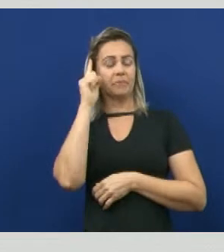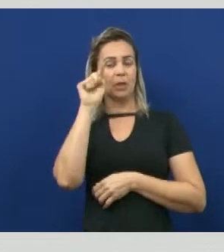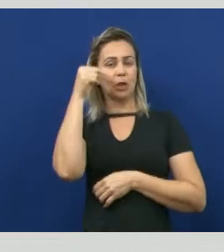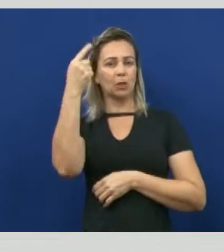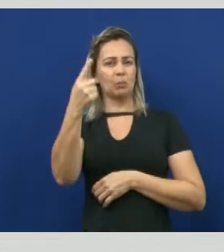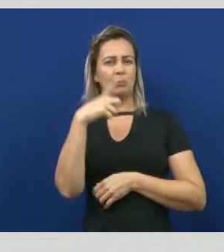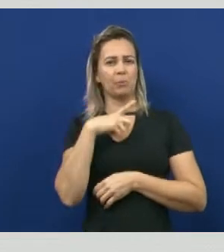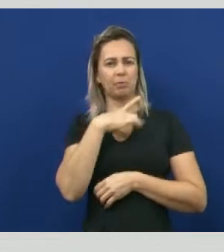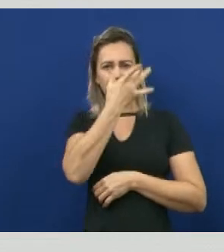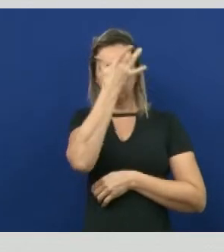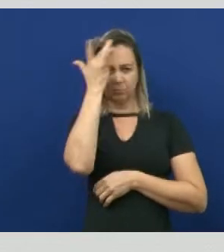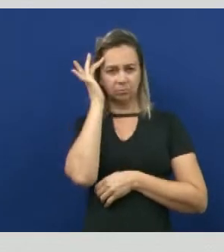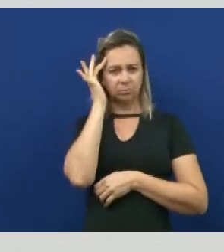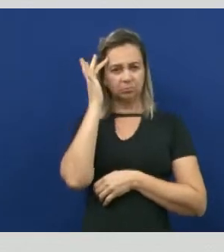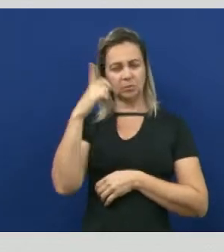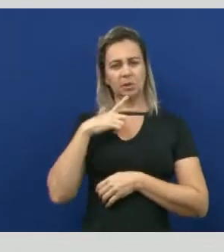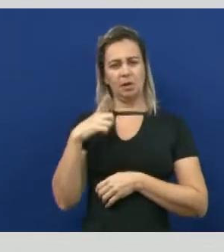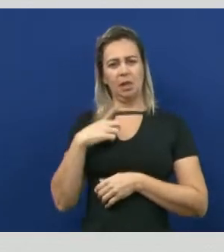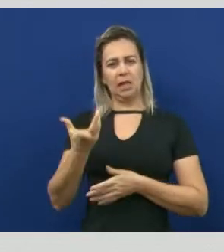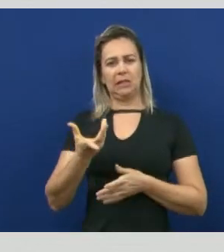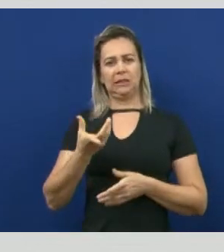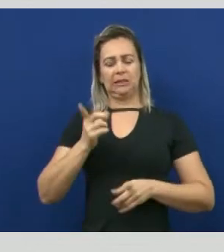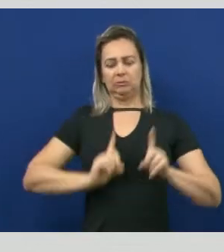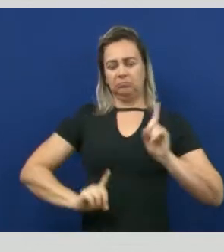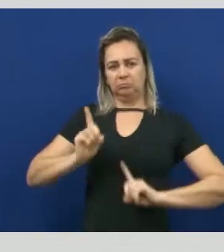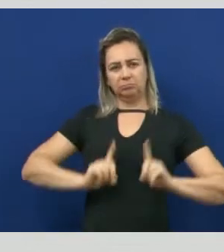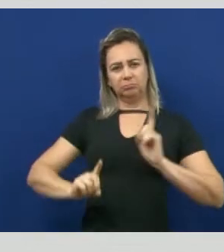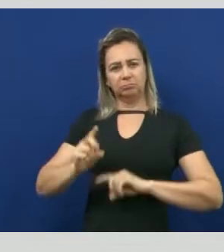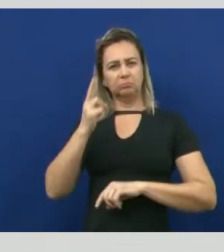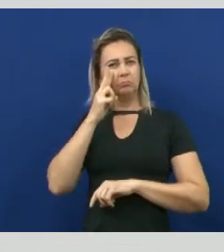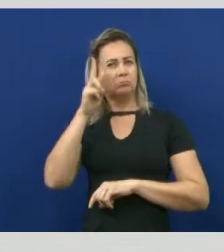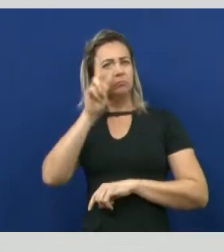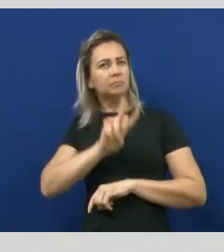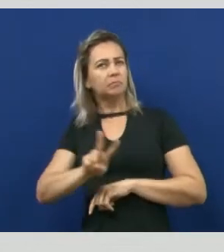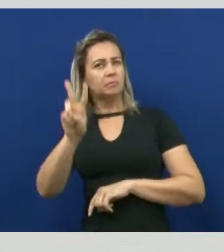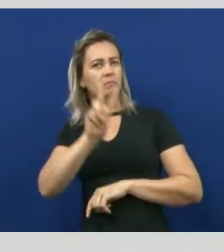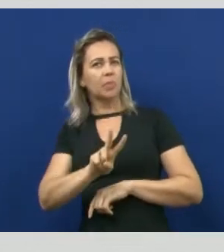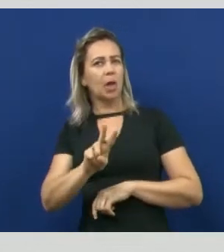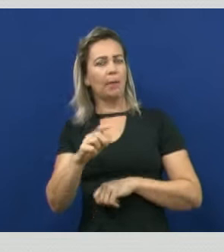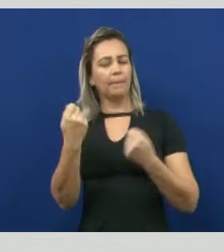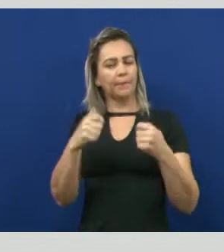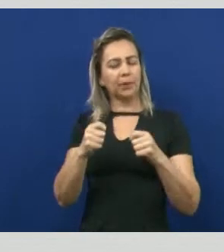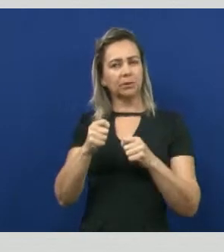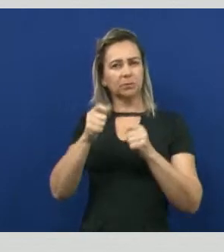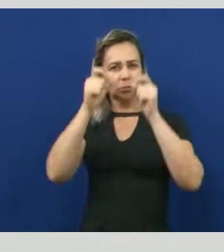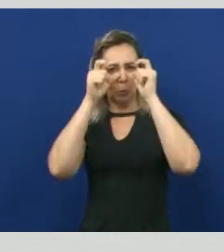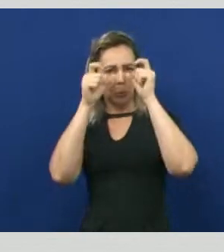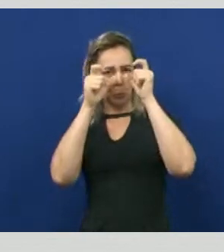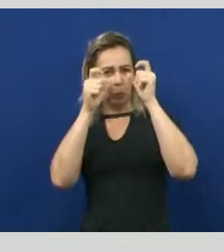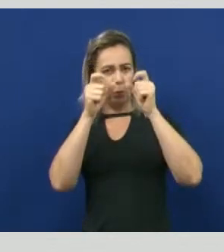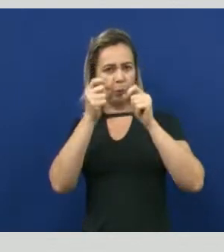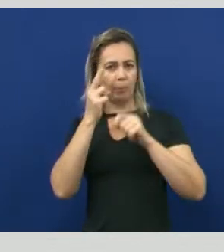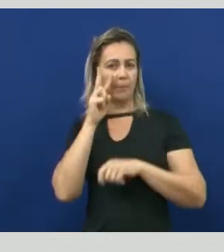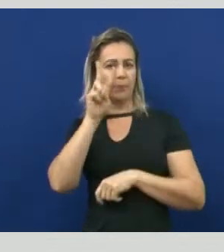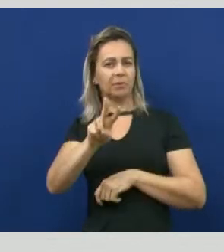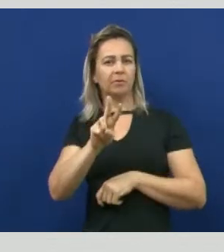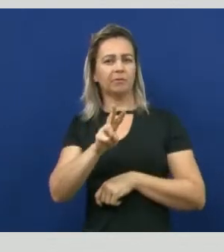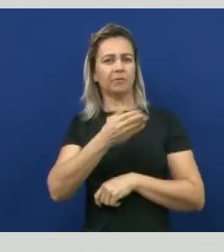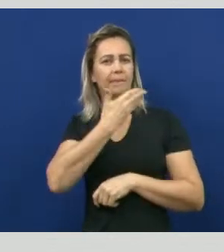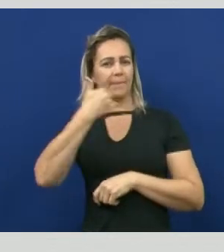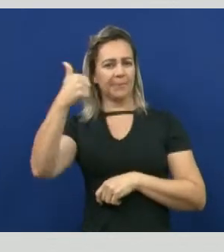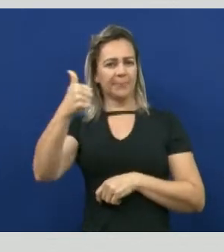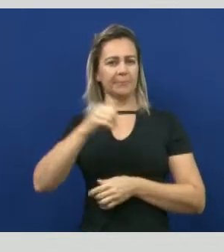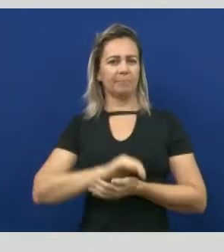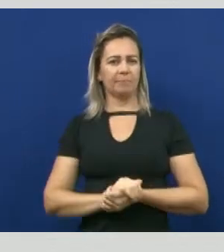uma pessoa que tem deficiência de visão e ele precisa de um óculos para poder enxergar melhor. Então,